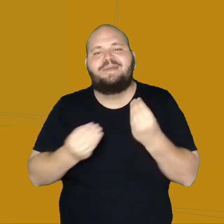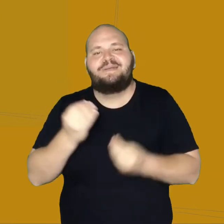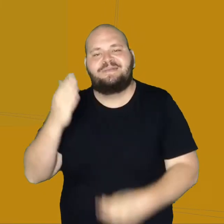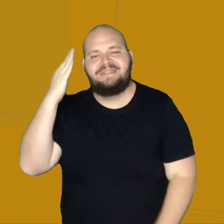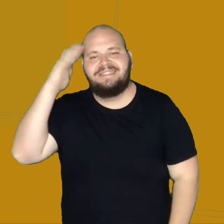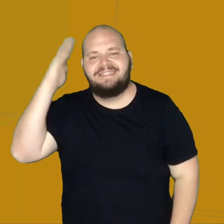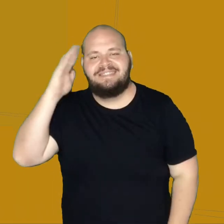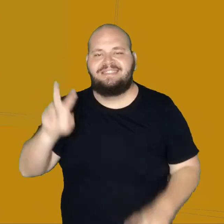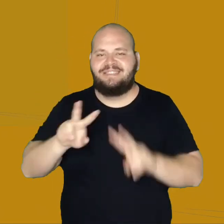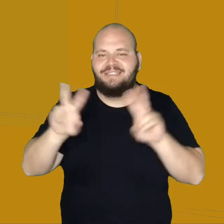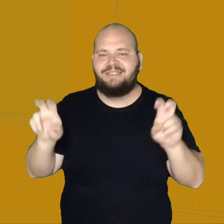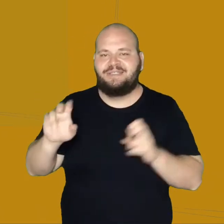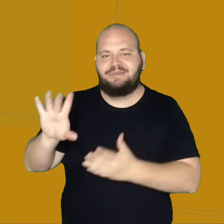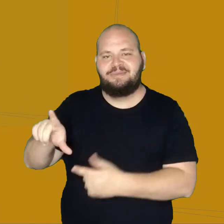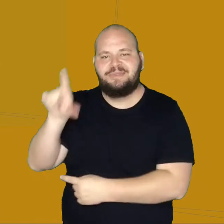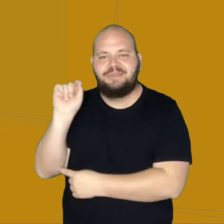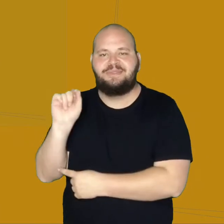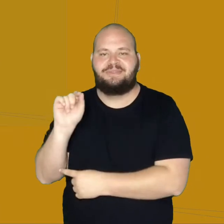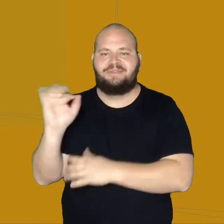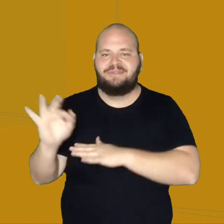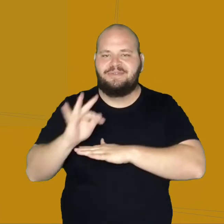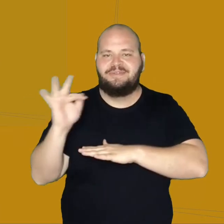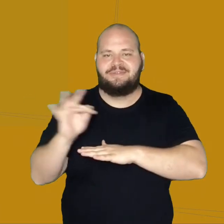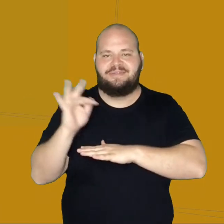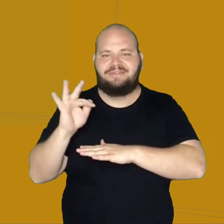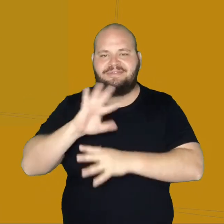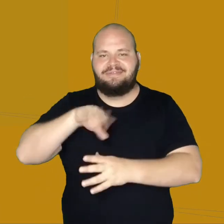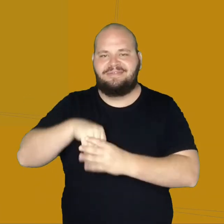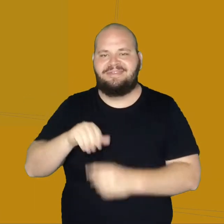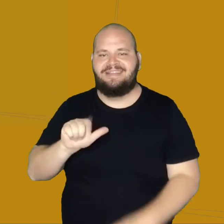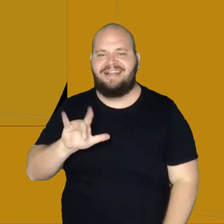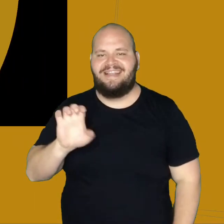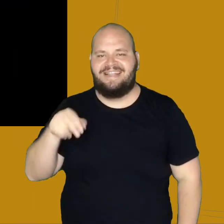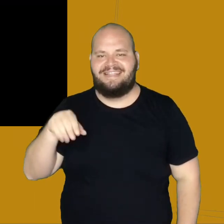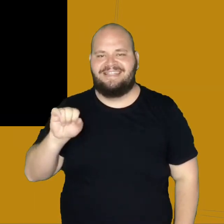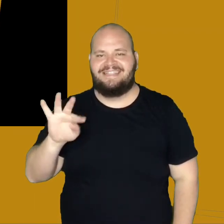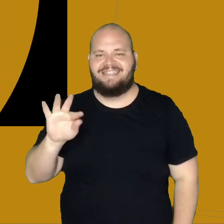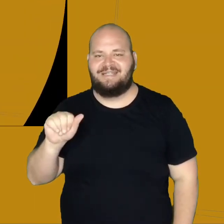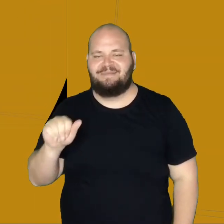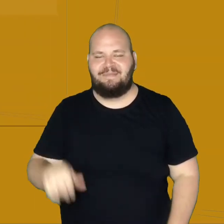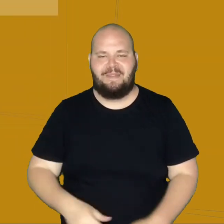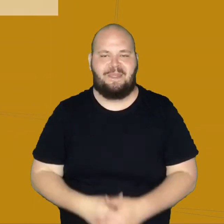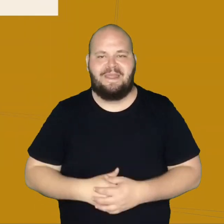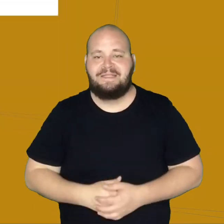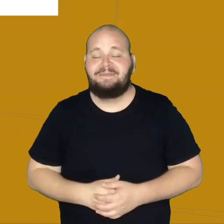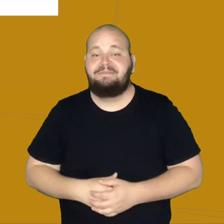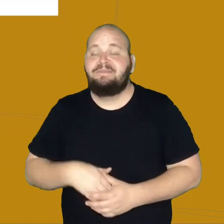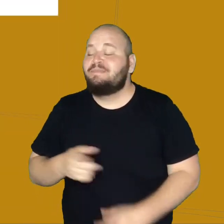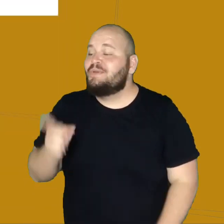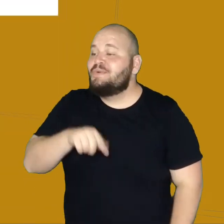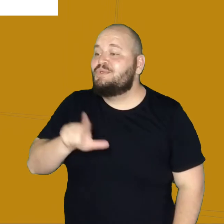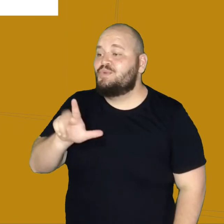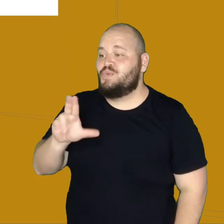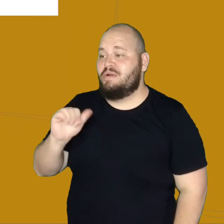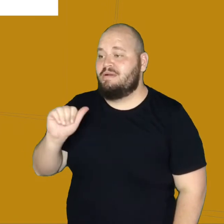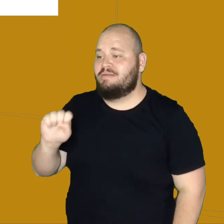Denise, a Isabela Yumi disse que você comentou que o alienista possui forma de crônica histórica e perguntou: como é